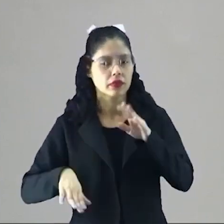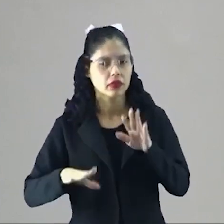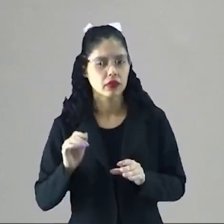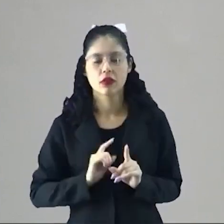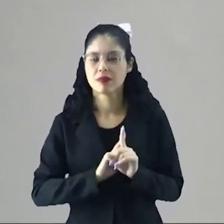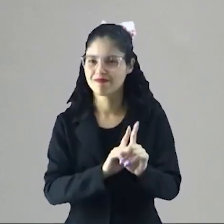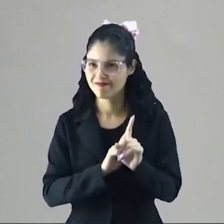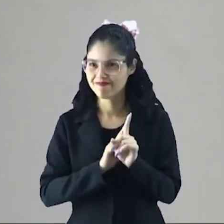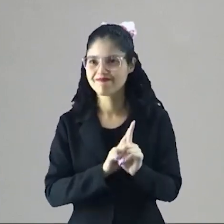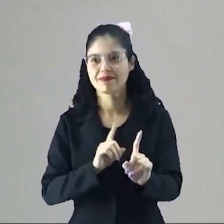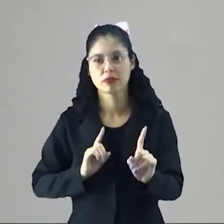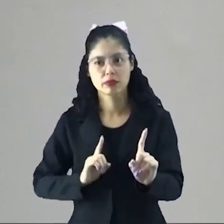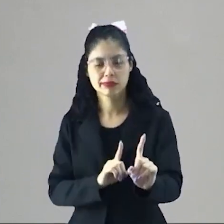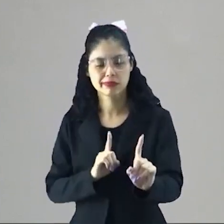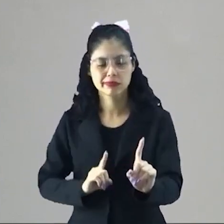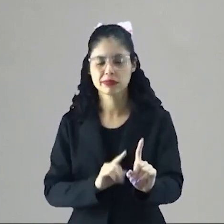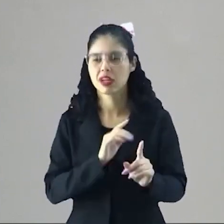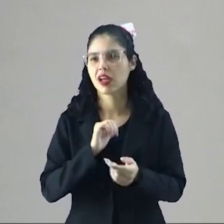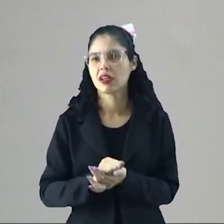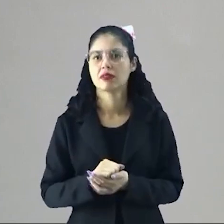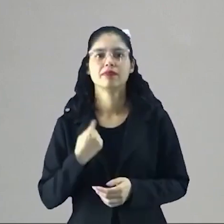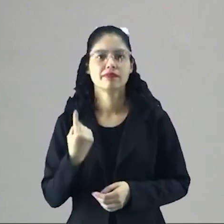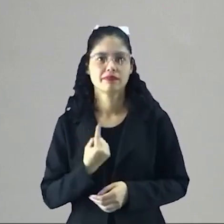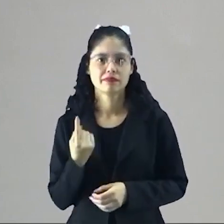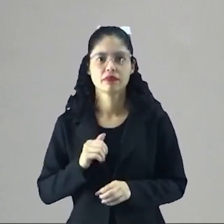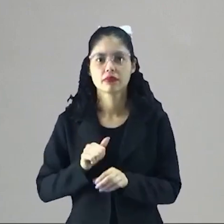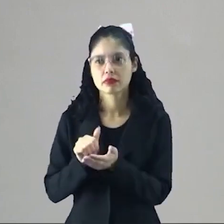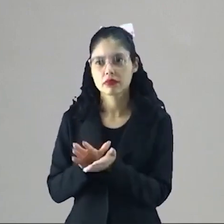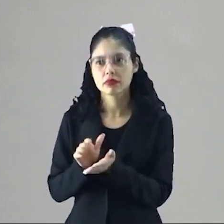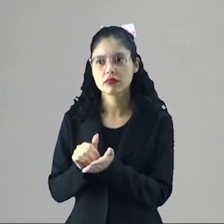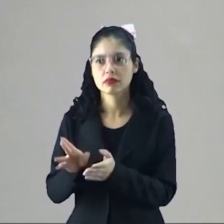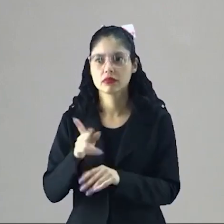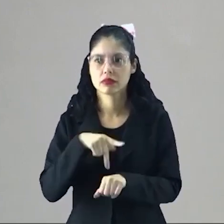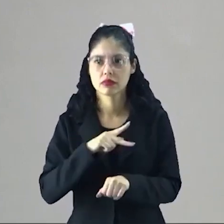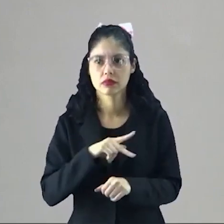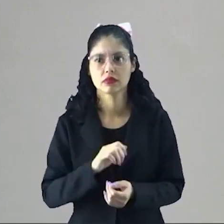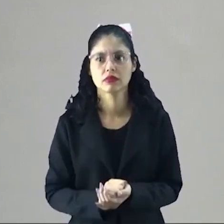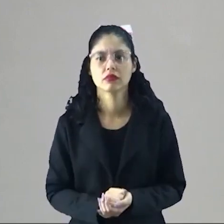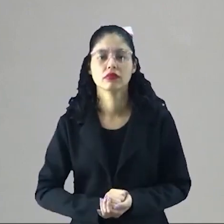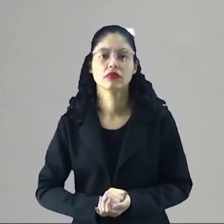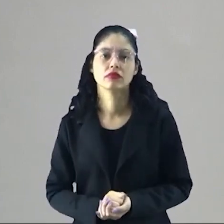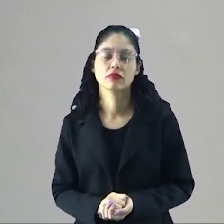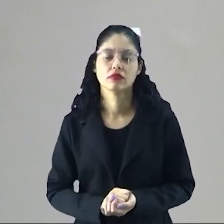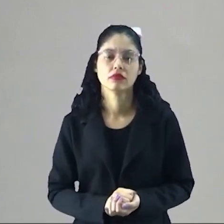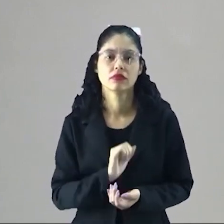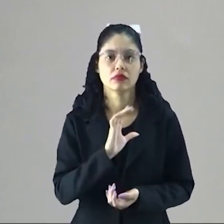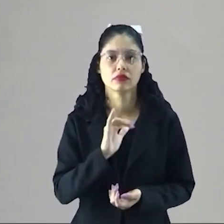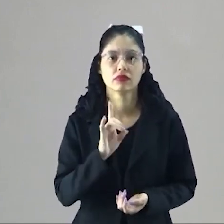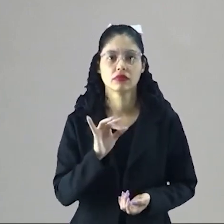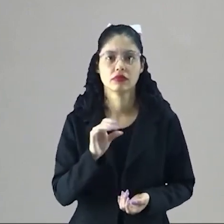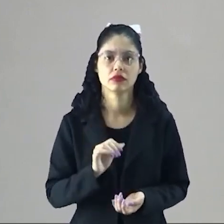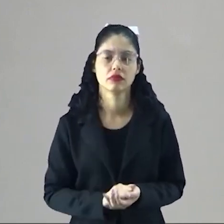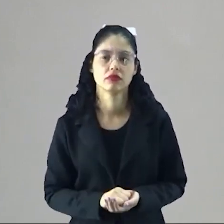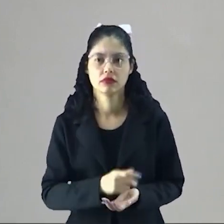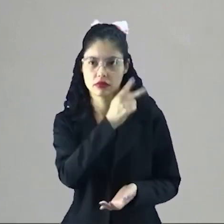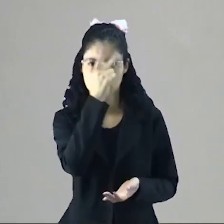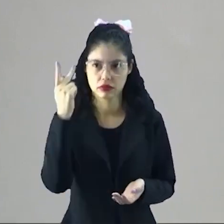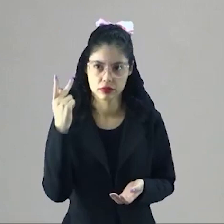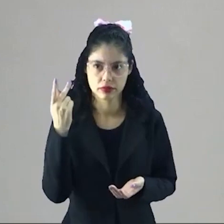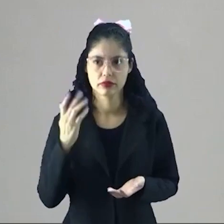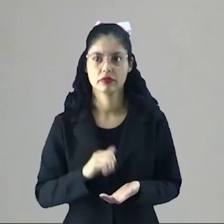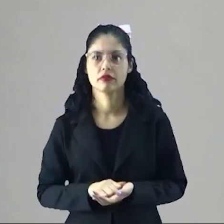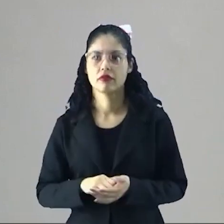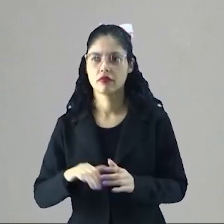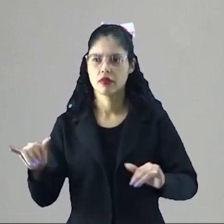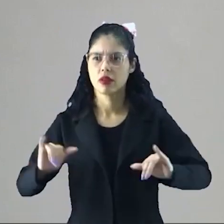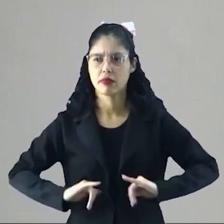foram perseguidos, foram exilados. E Cildo Meirelles não é uma pessoa que